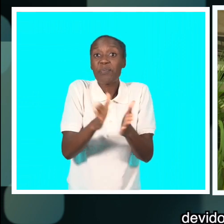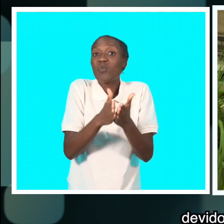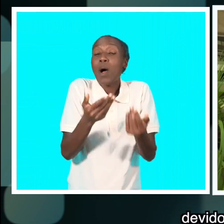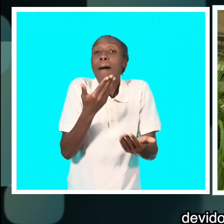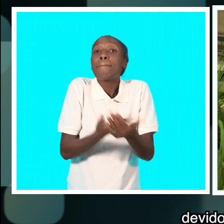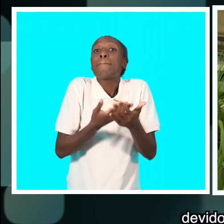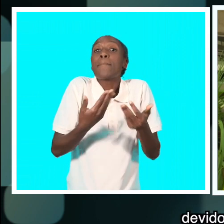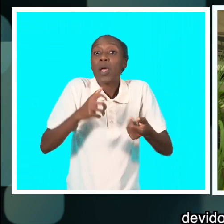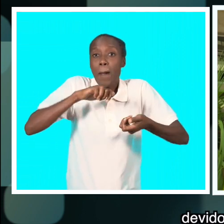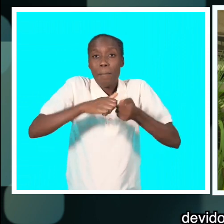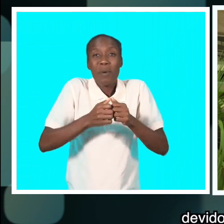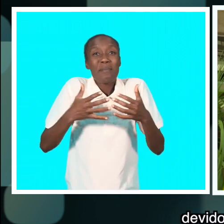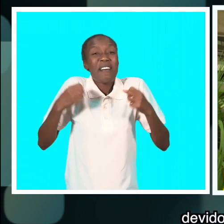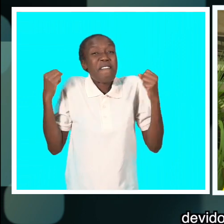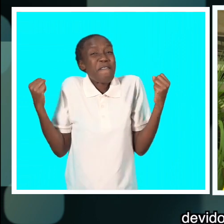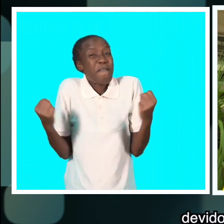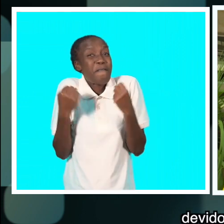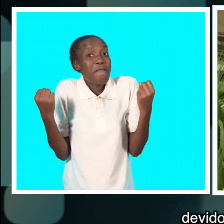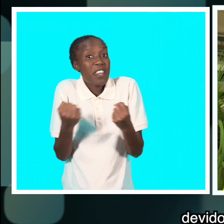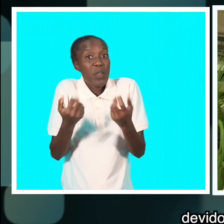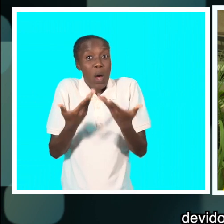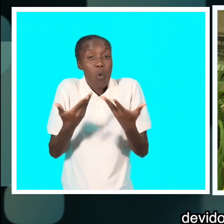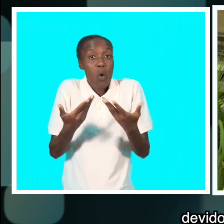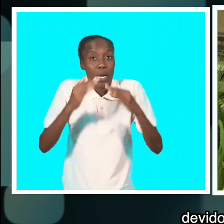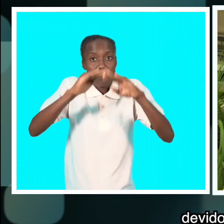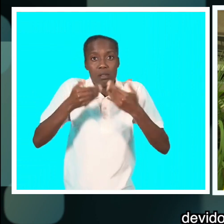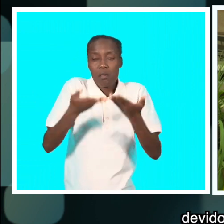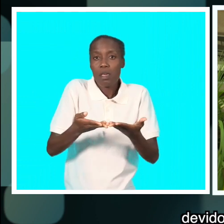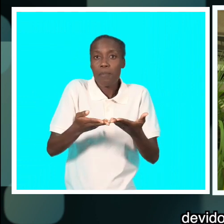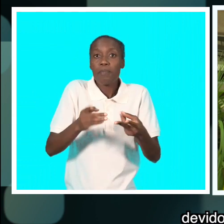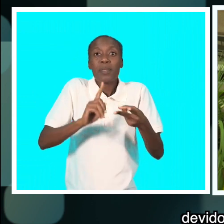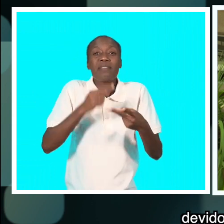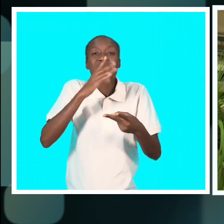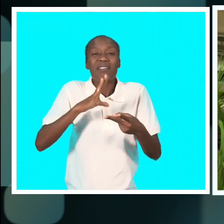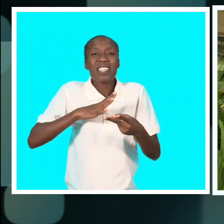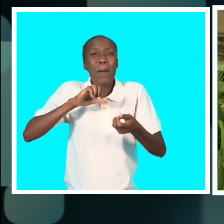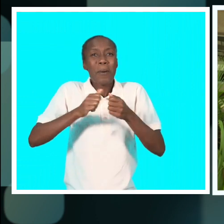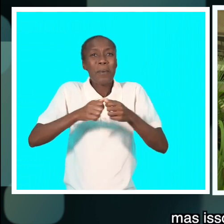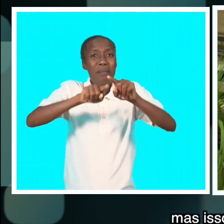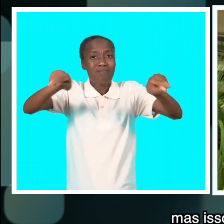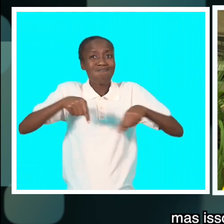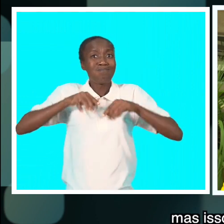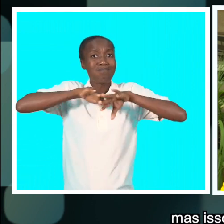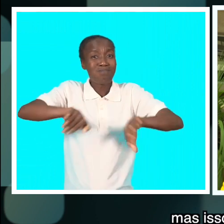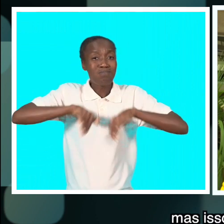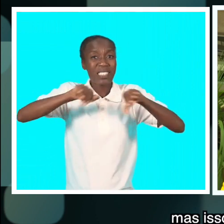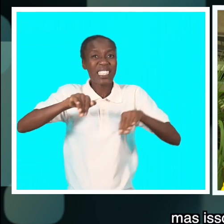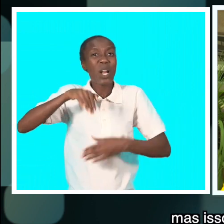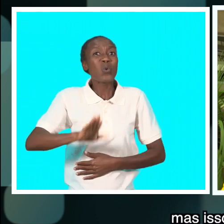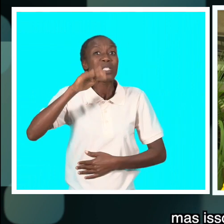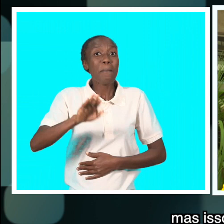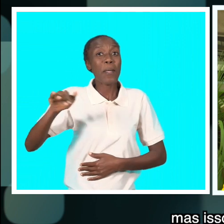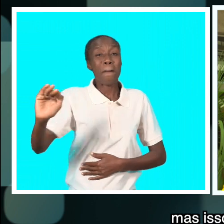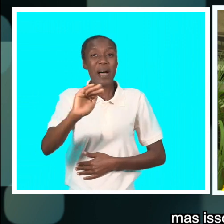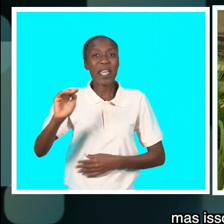ao tempo de frio agora que entramos, e devido à interdição da piscina nos empeito. Mas isso não é uma